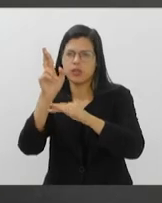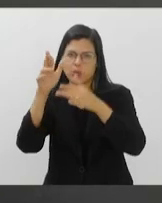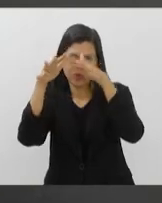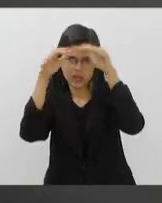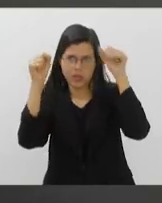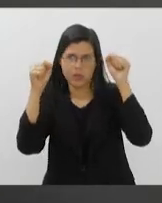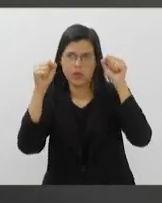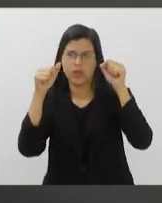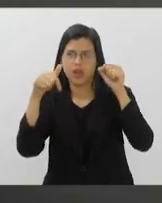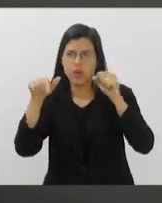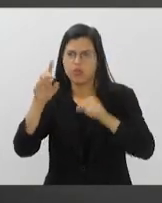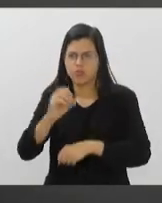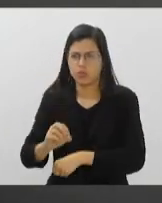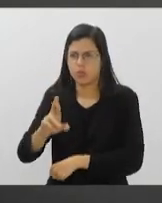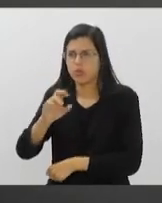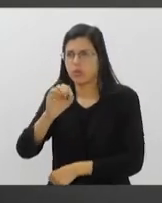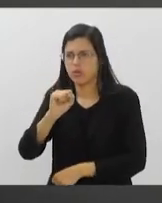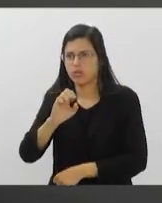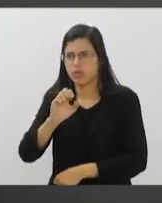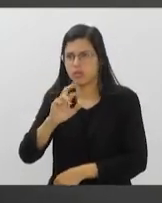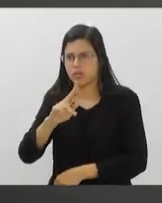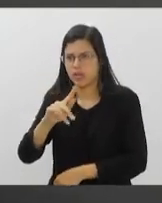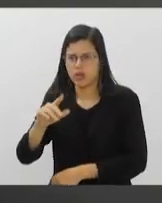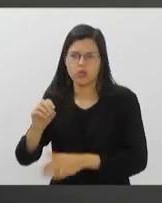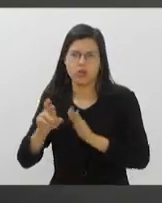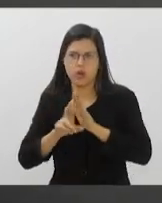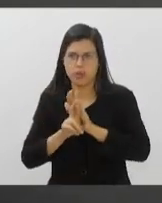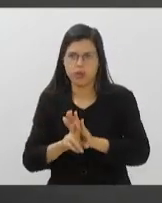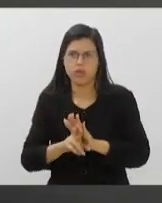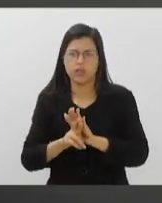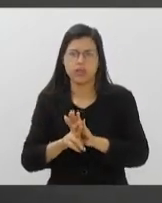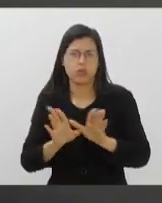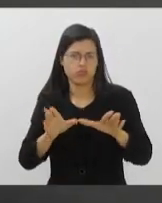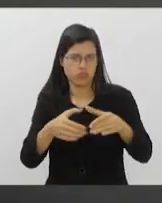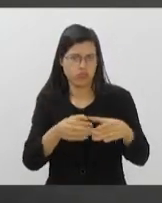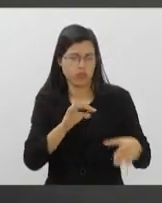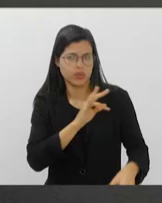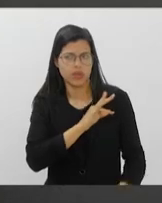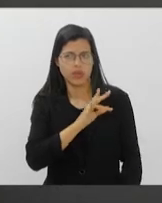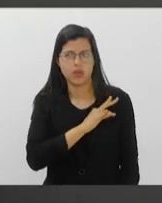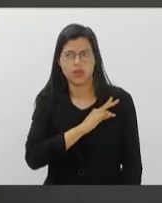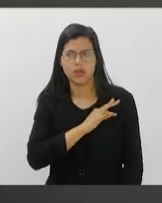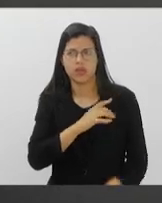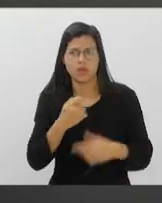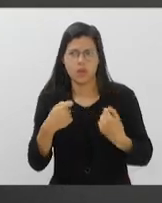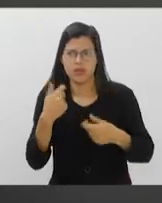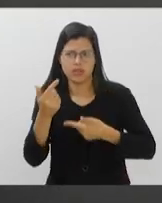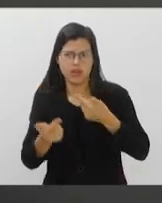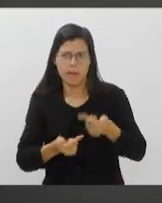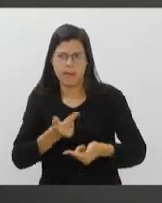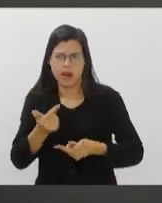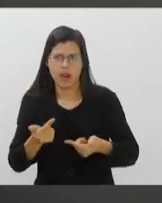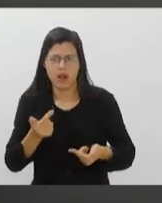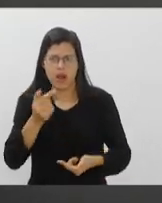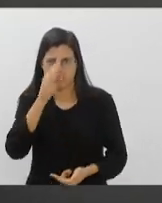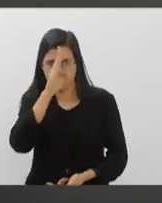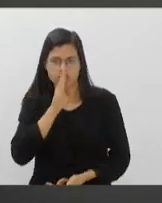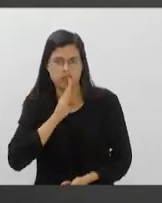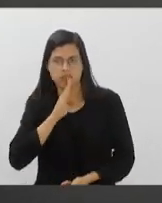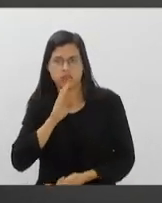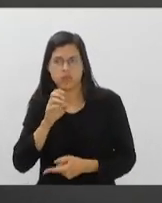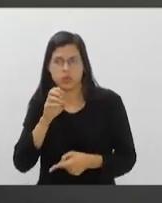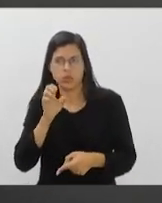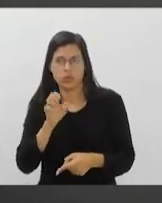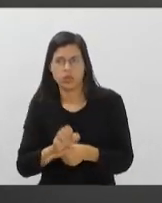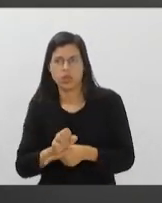não eu sou Equipe técnica né mas eu acho que as coisas precisam assim a gente não tem que trabalhar de graça pro estado né a gente tem uma